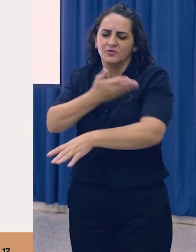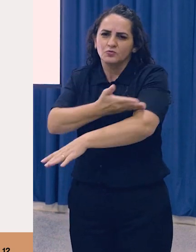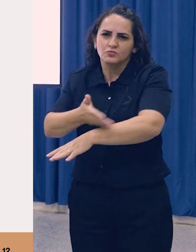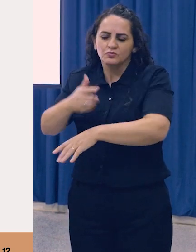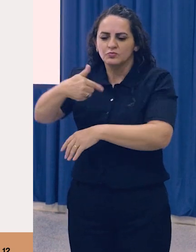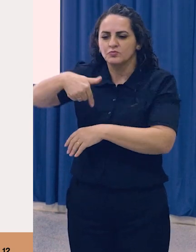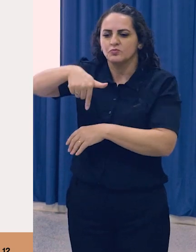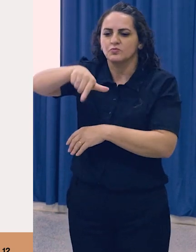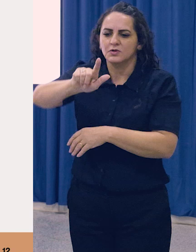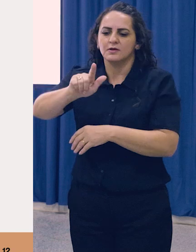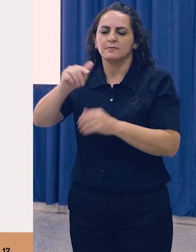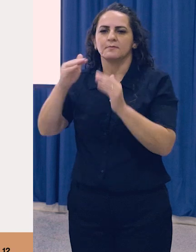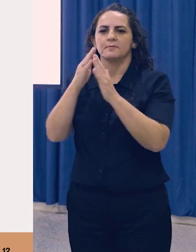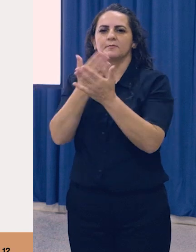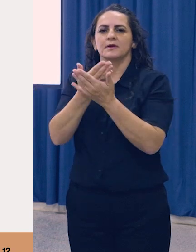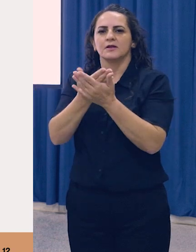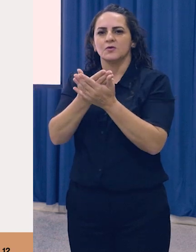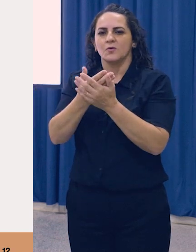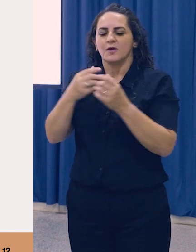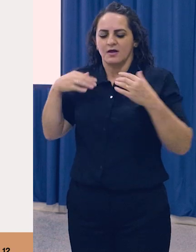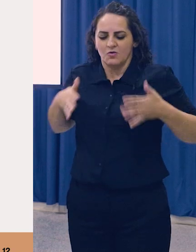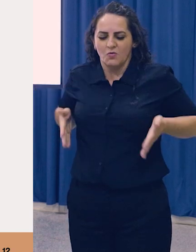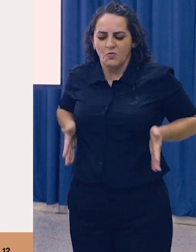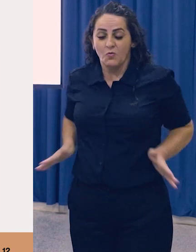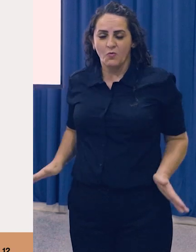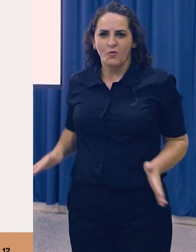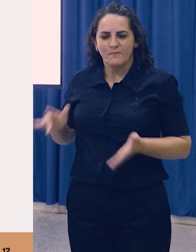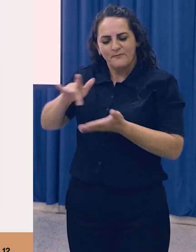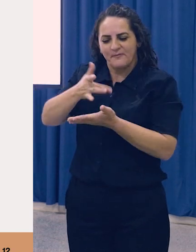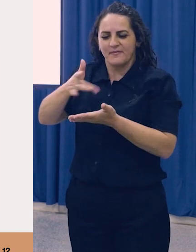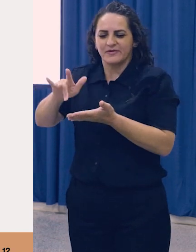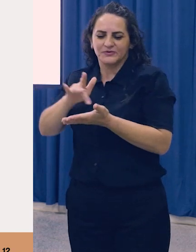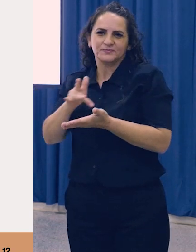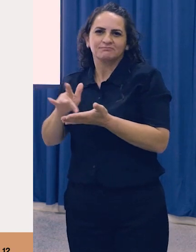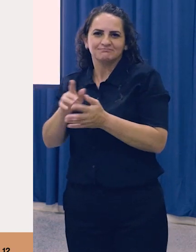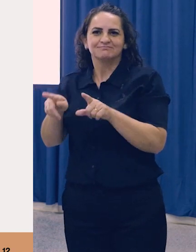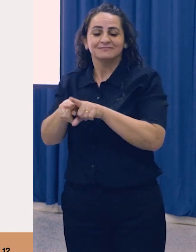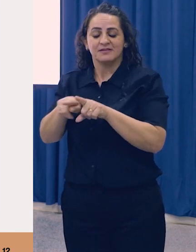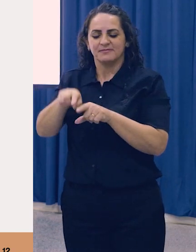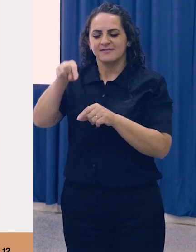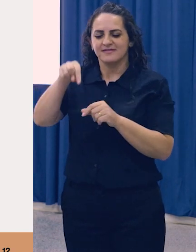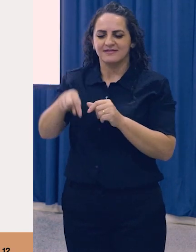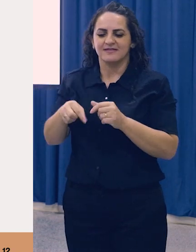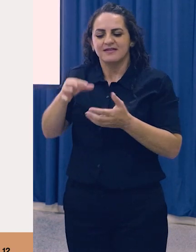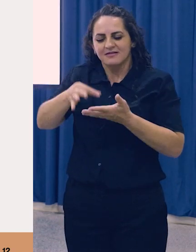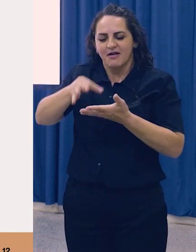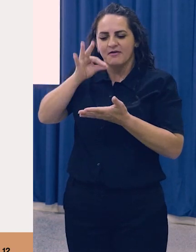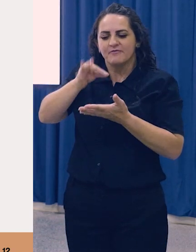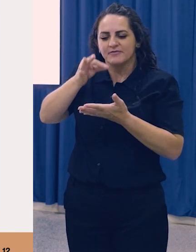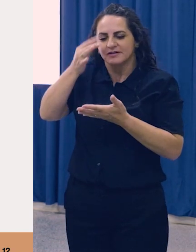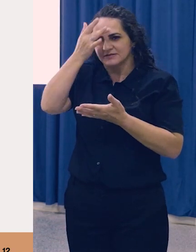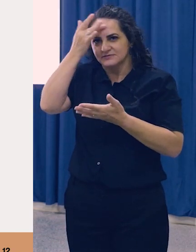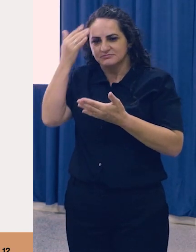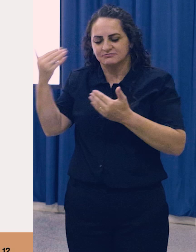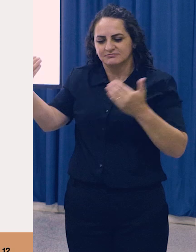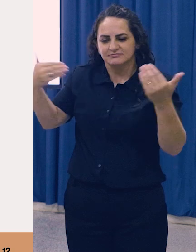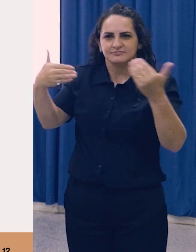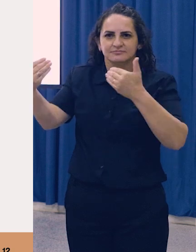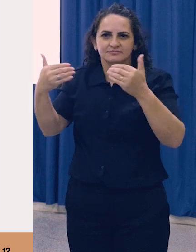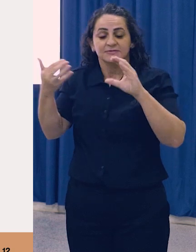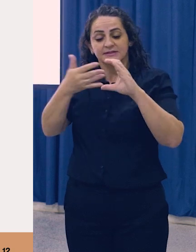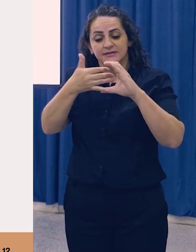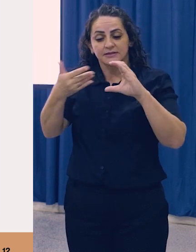balé e ir num café aqui na cidade que muitos bailarinos vão. Então a gente tenta analisar justamente essas